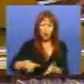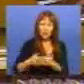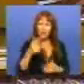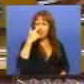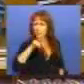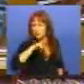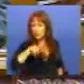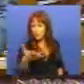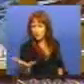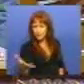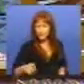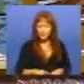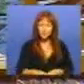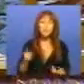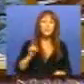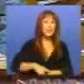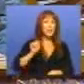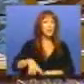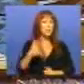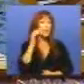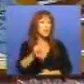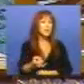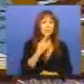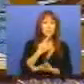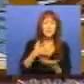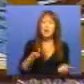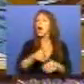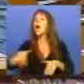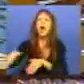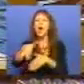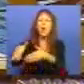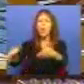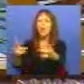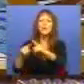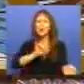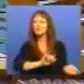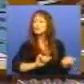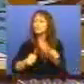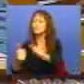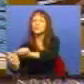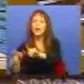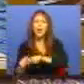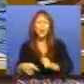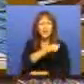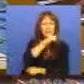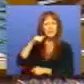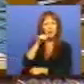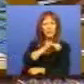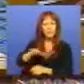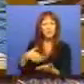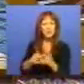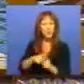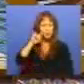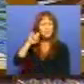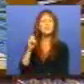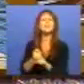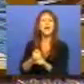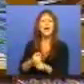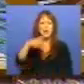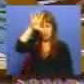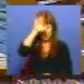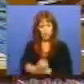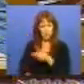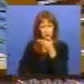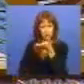portugueses. É tempo de tentar perceber para onde é que apontam as mudanças e os sacrifícios exigidos pelo